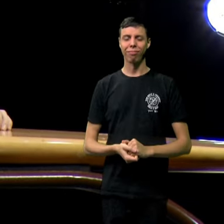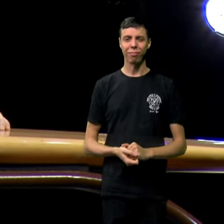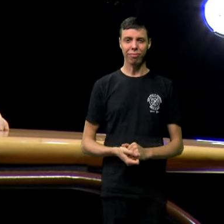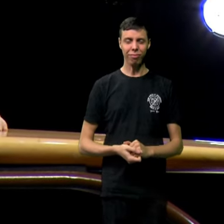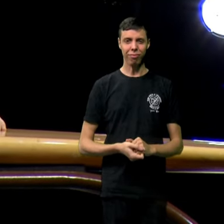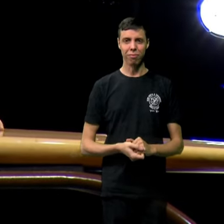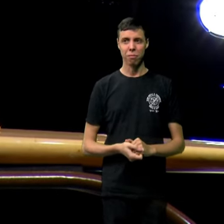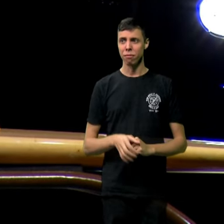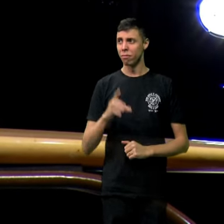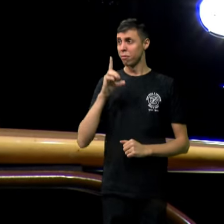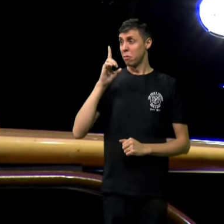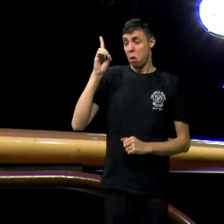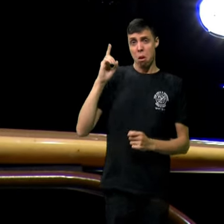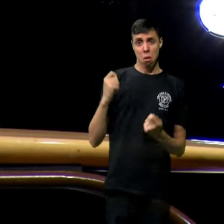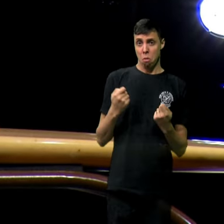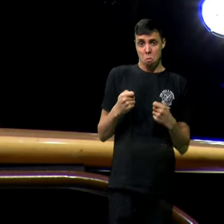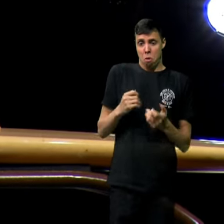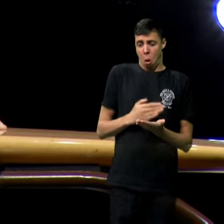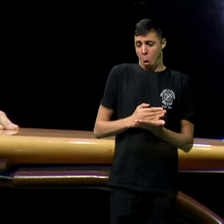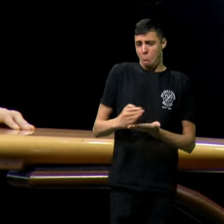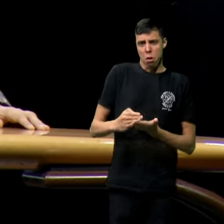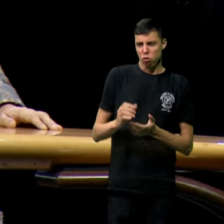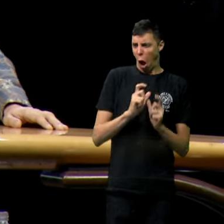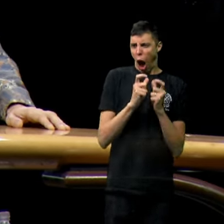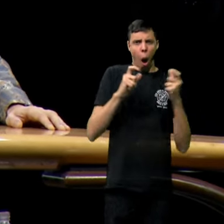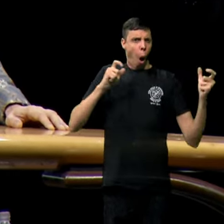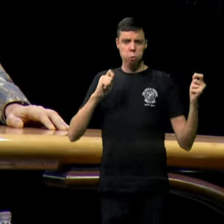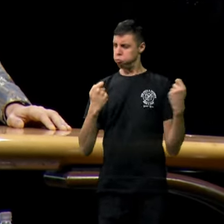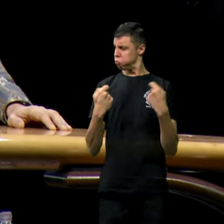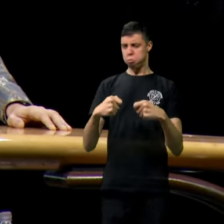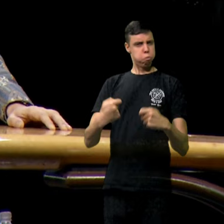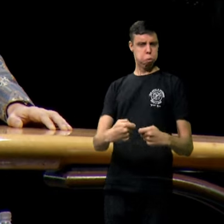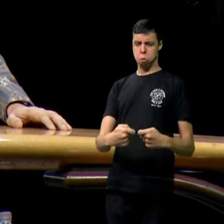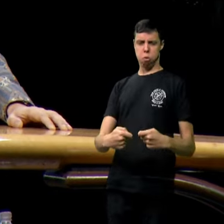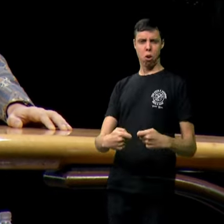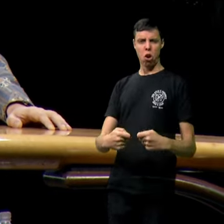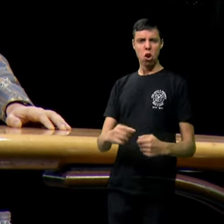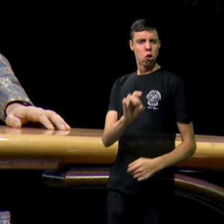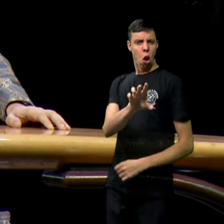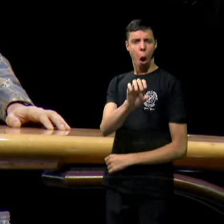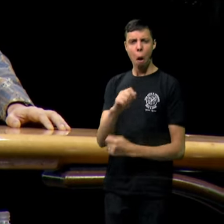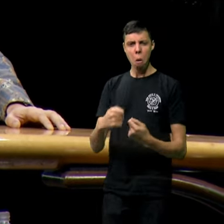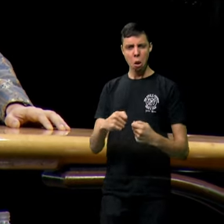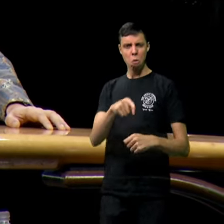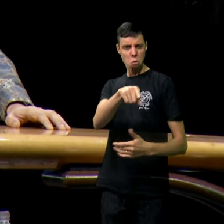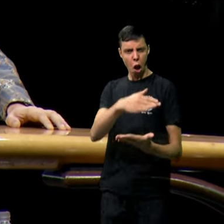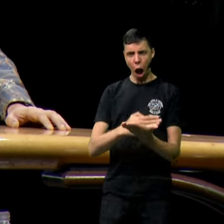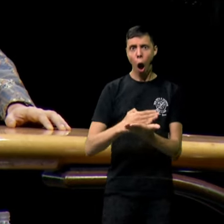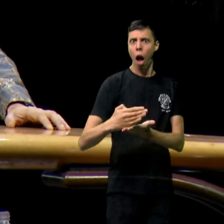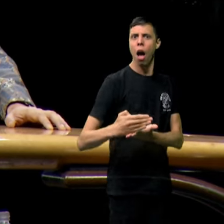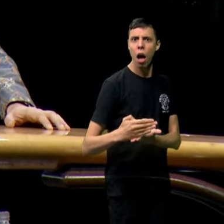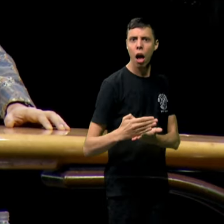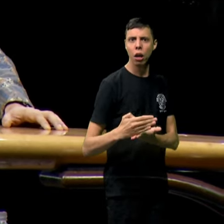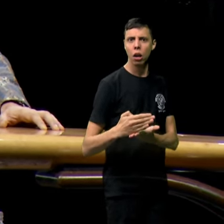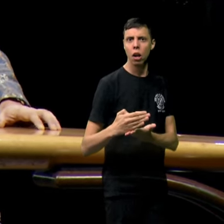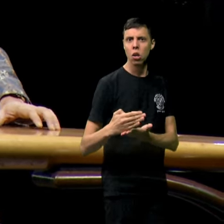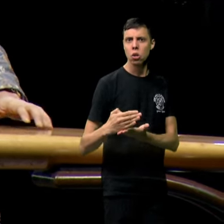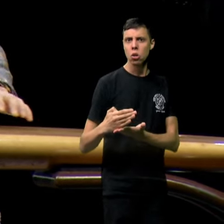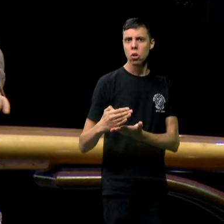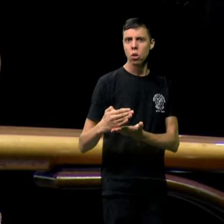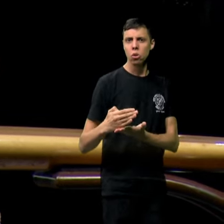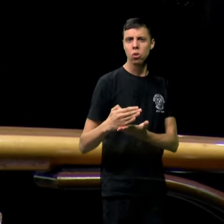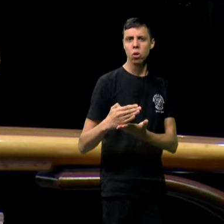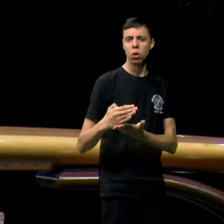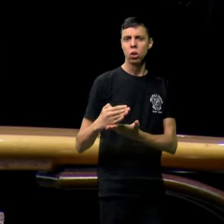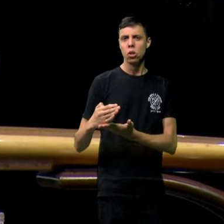Deus não precisa de grandes começos. Ele só precisa que você comece, que inicie algo. E Ele